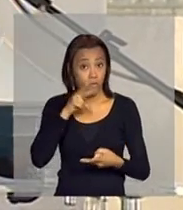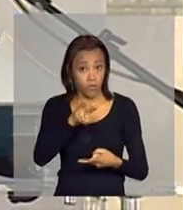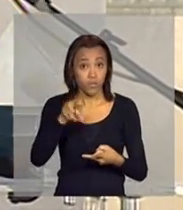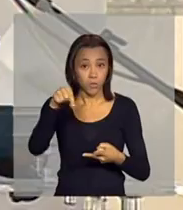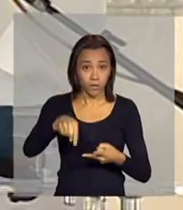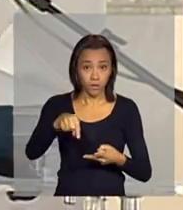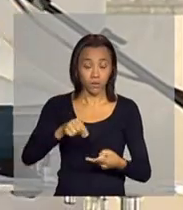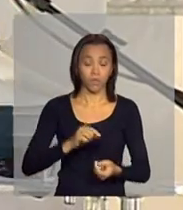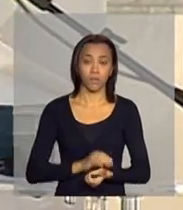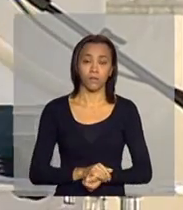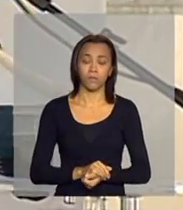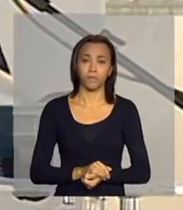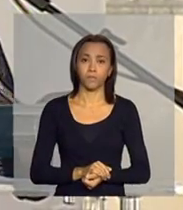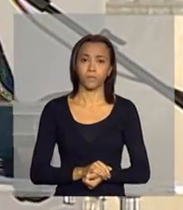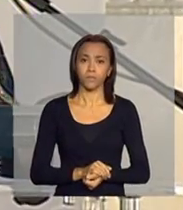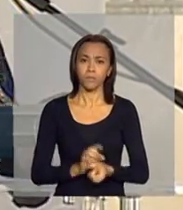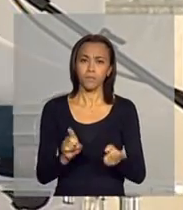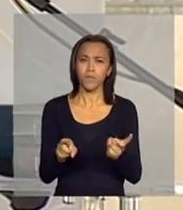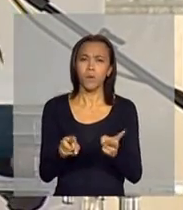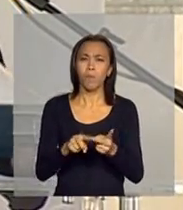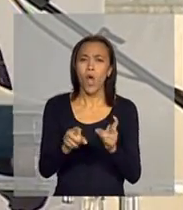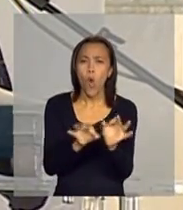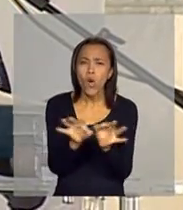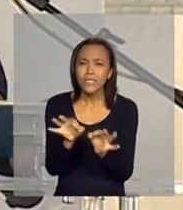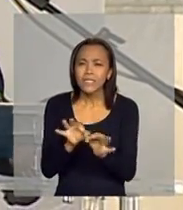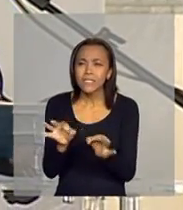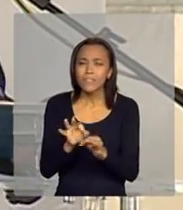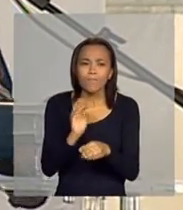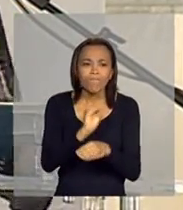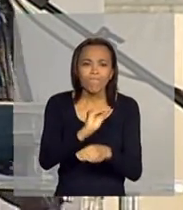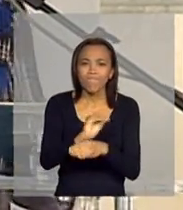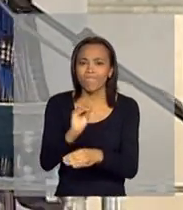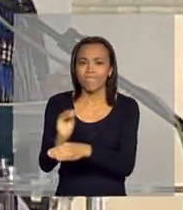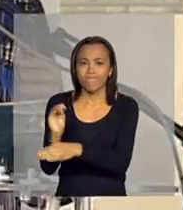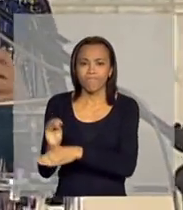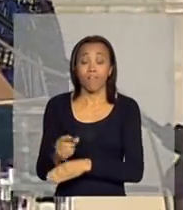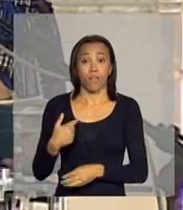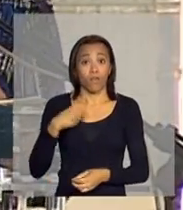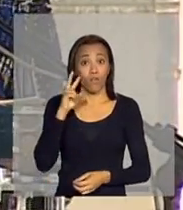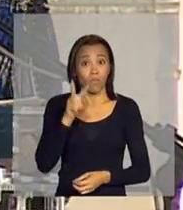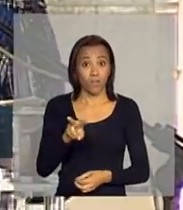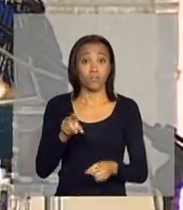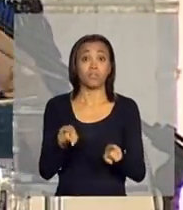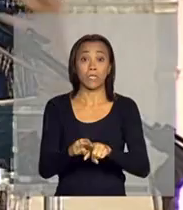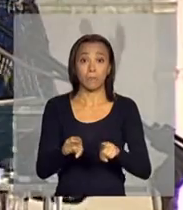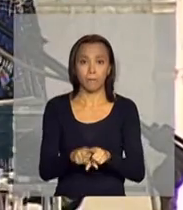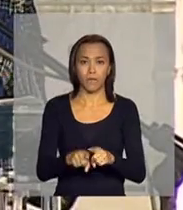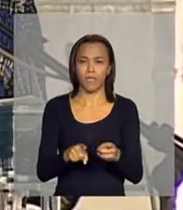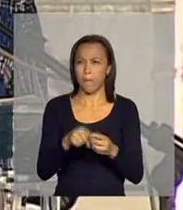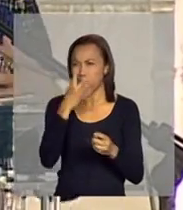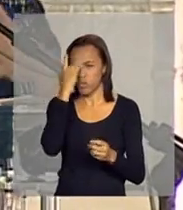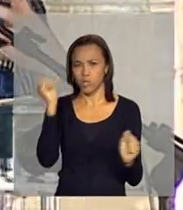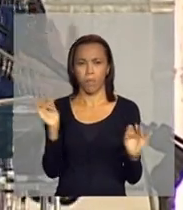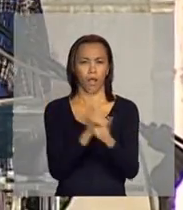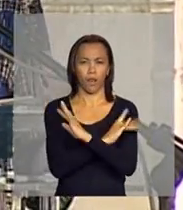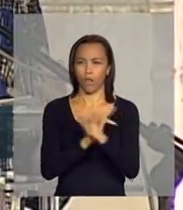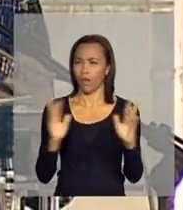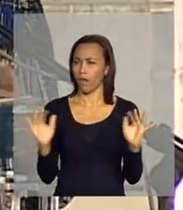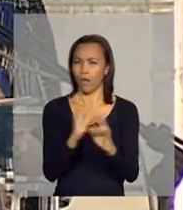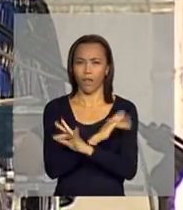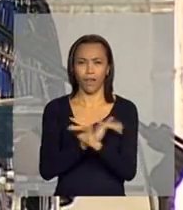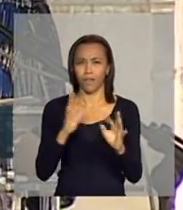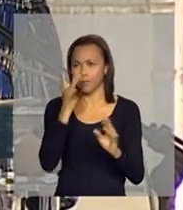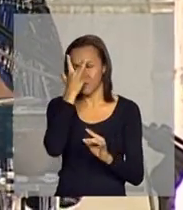uma organização cuidadosa, eu vejo uma movimentação, uma